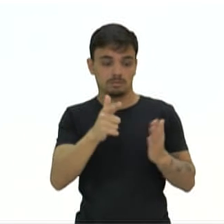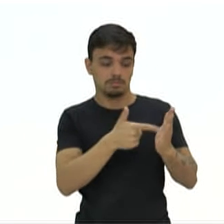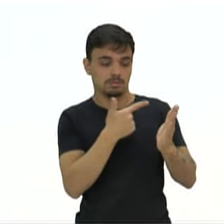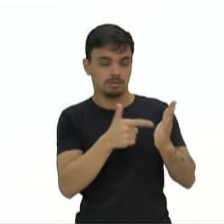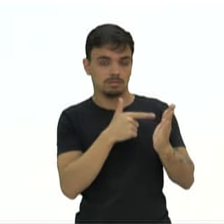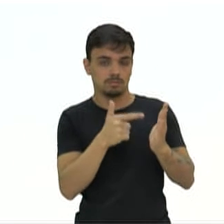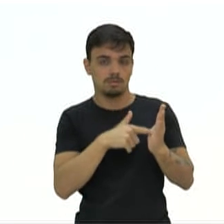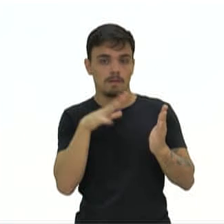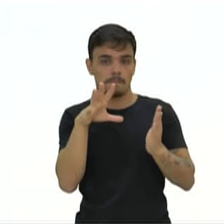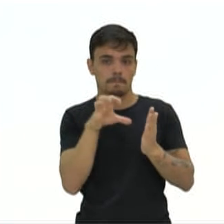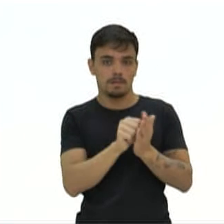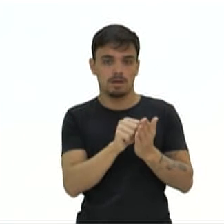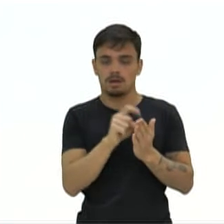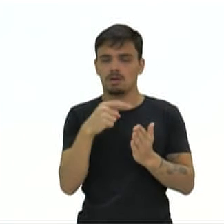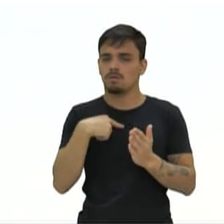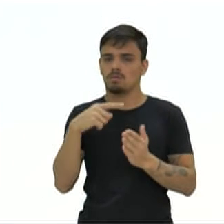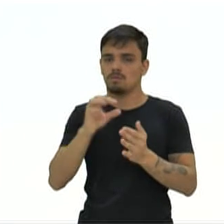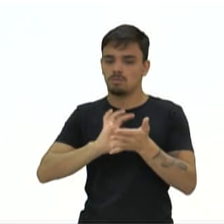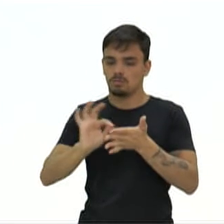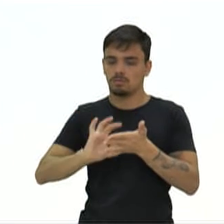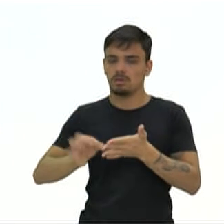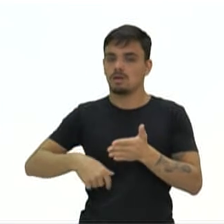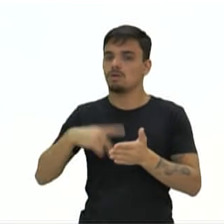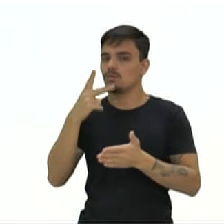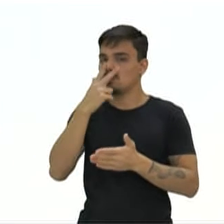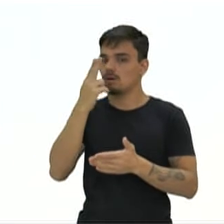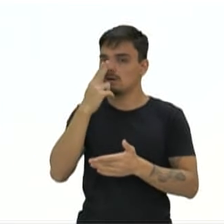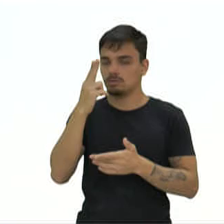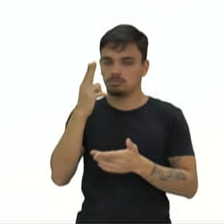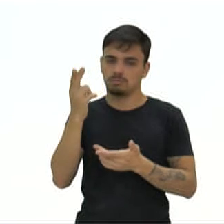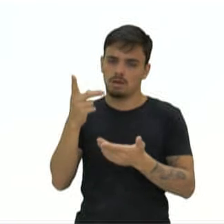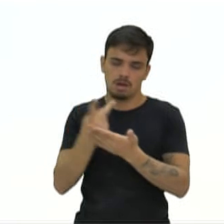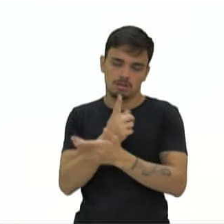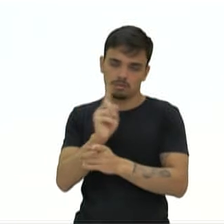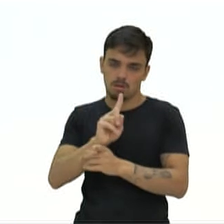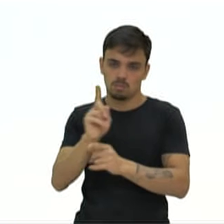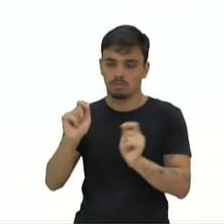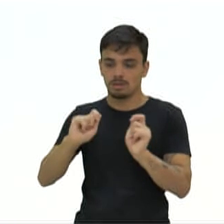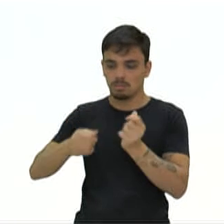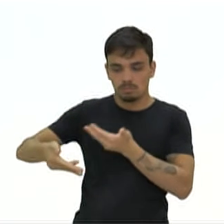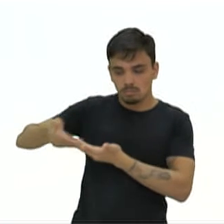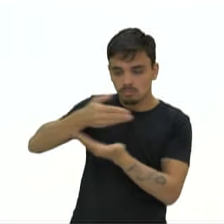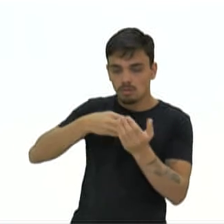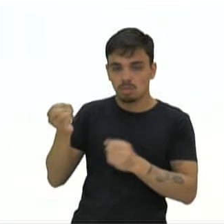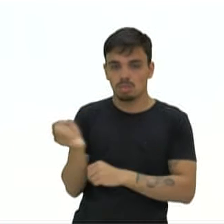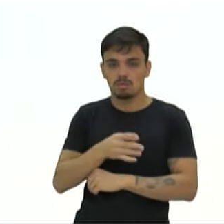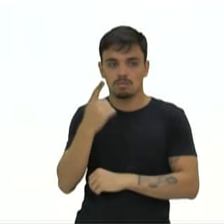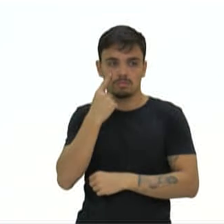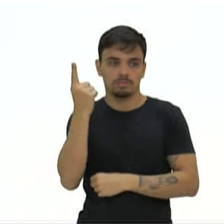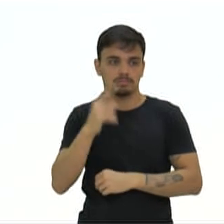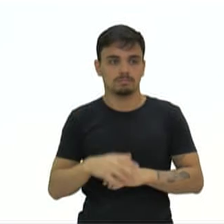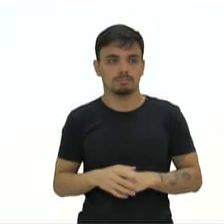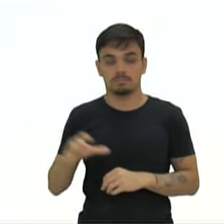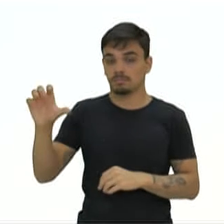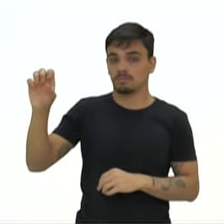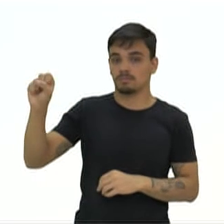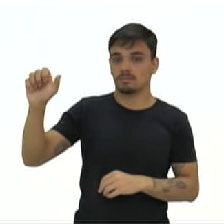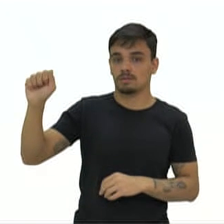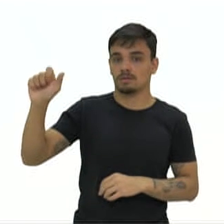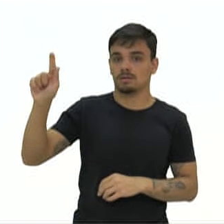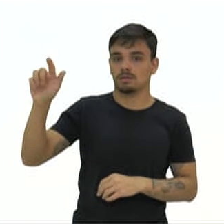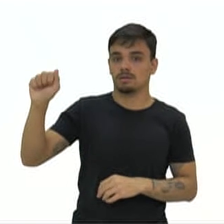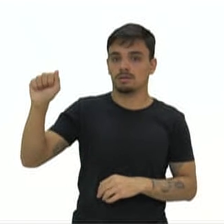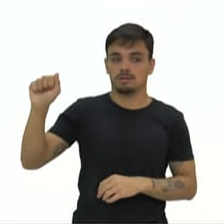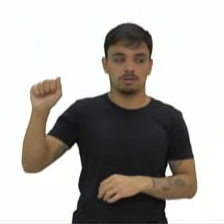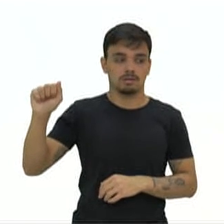certeza que não é que ele está errado, não deu tempo de atualizar, certo? Tá vendo que está escrito ali saga? Anote